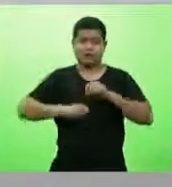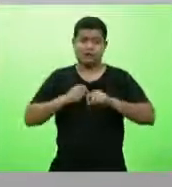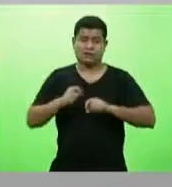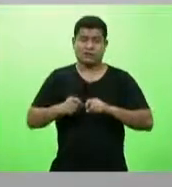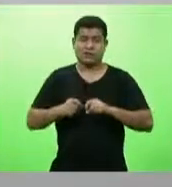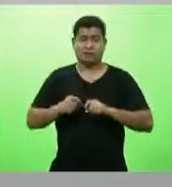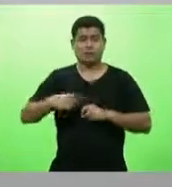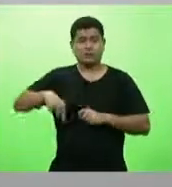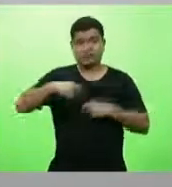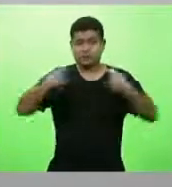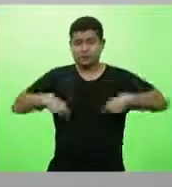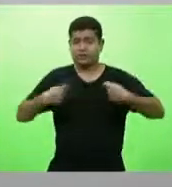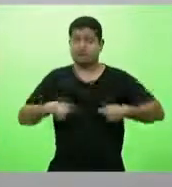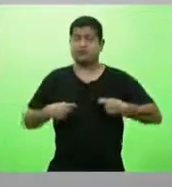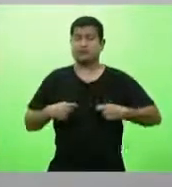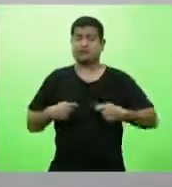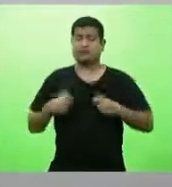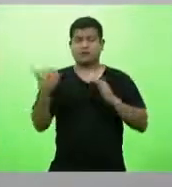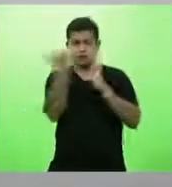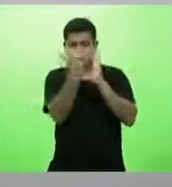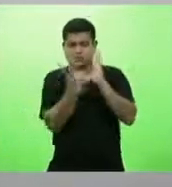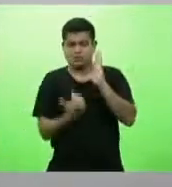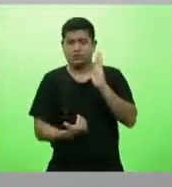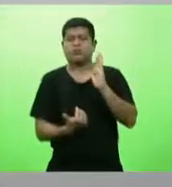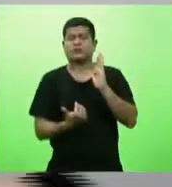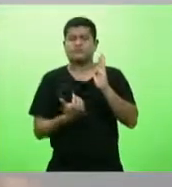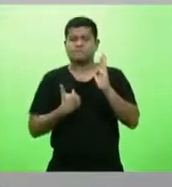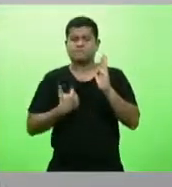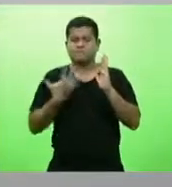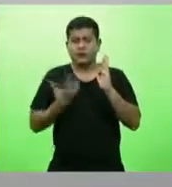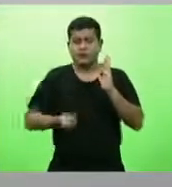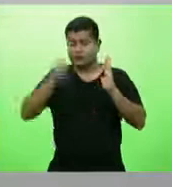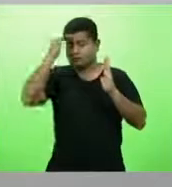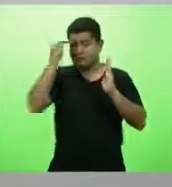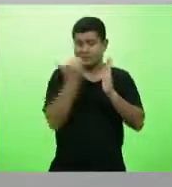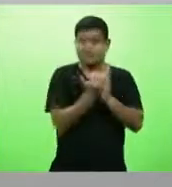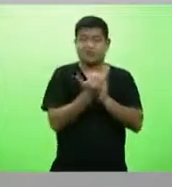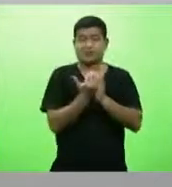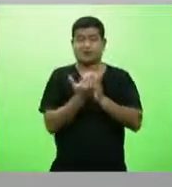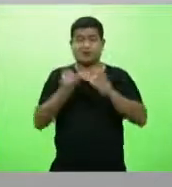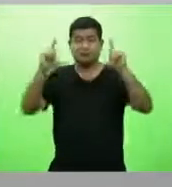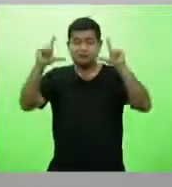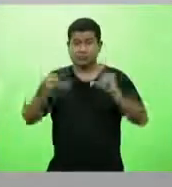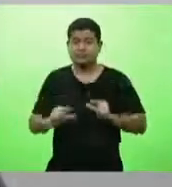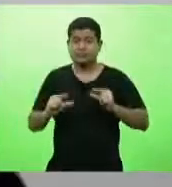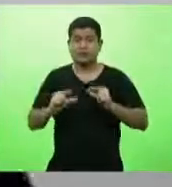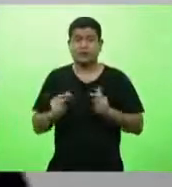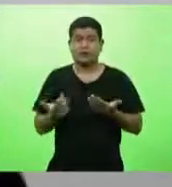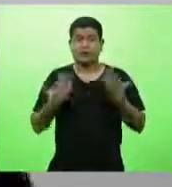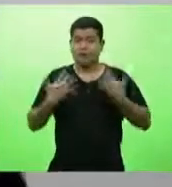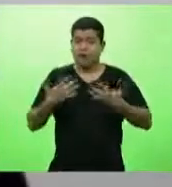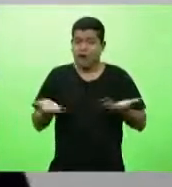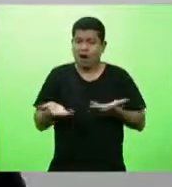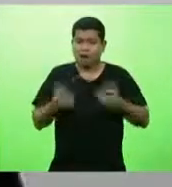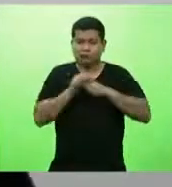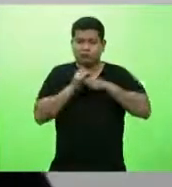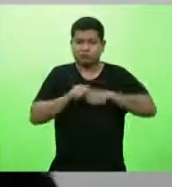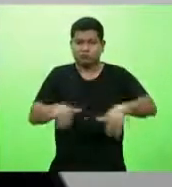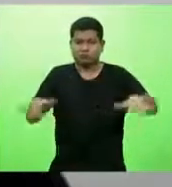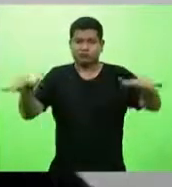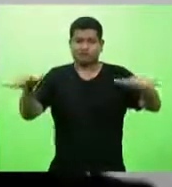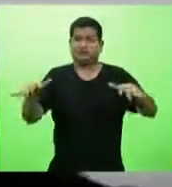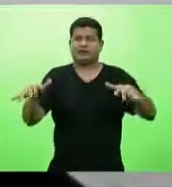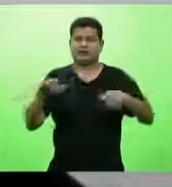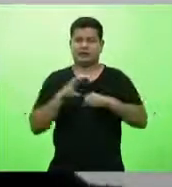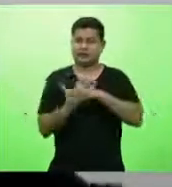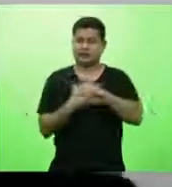de prevenção que possam diminuir esse grande contágio que está havendo nesse momento e lutarmos efetivamente